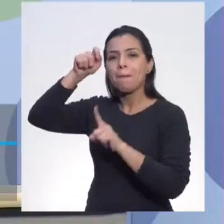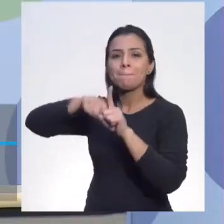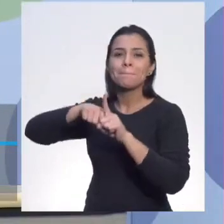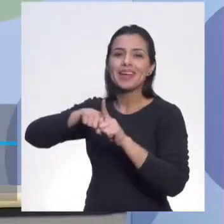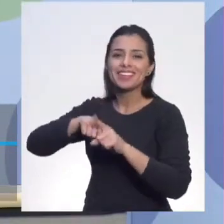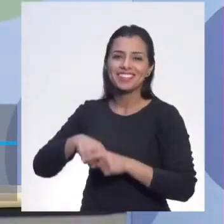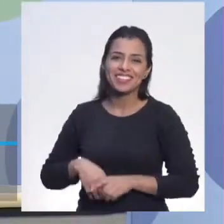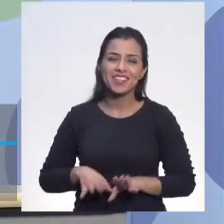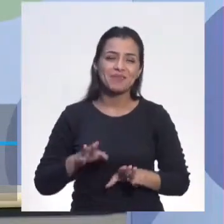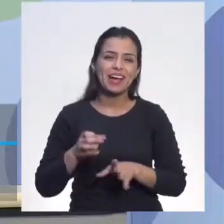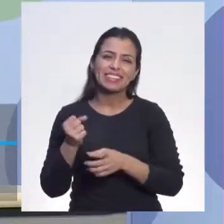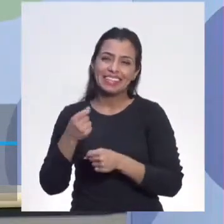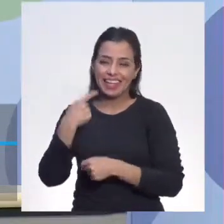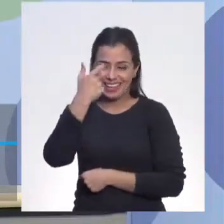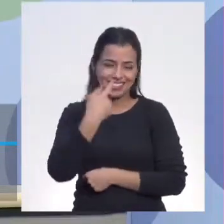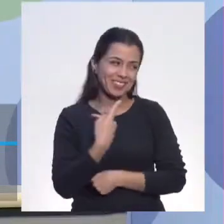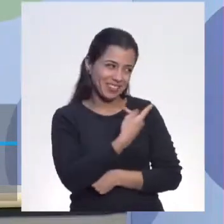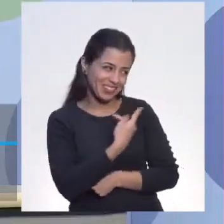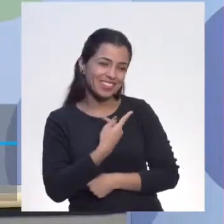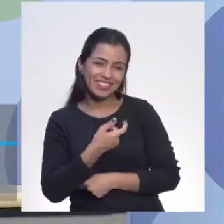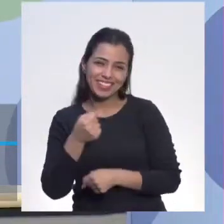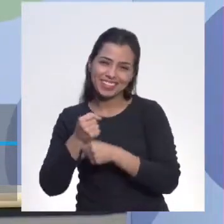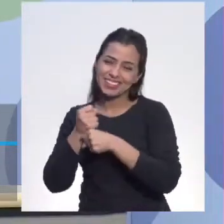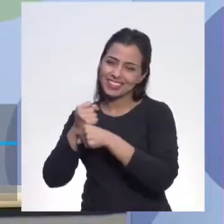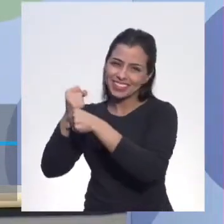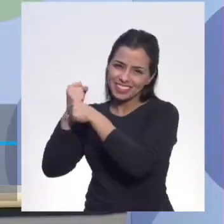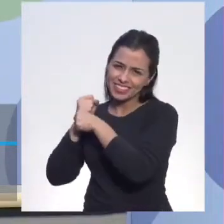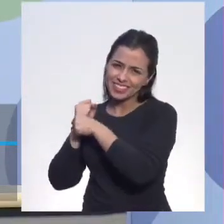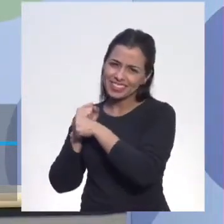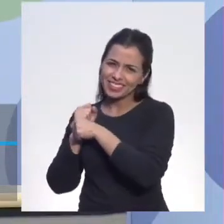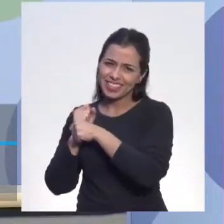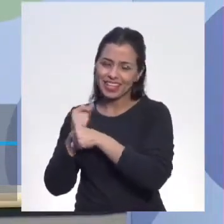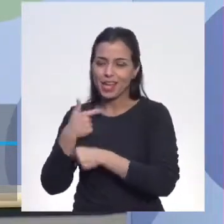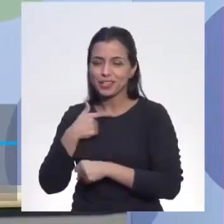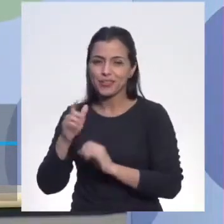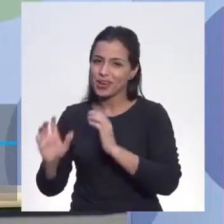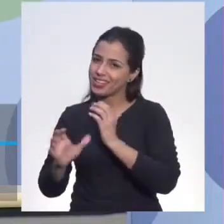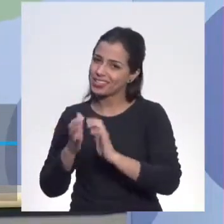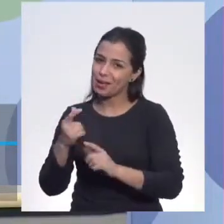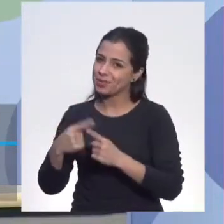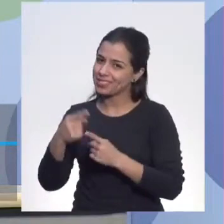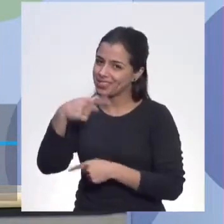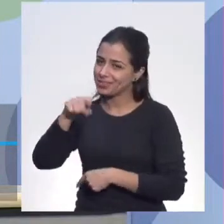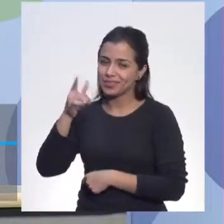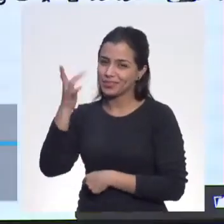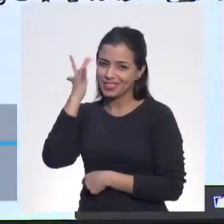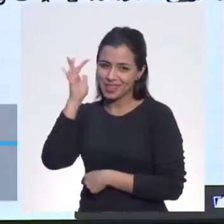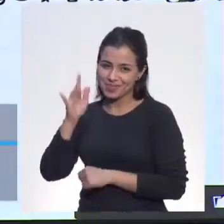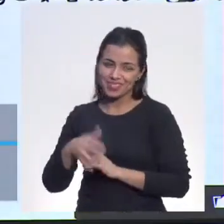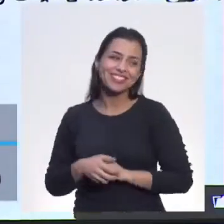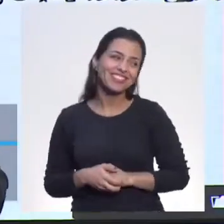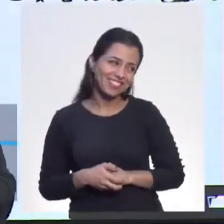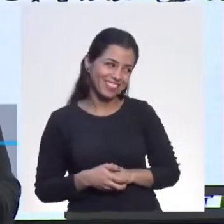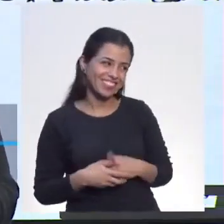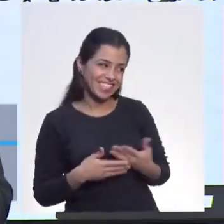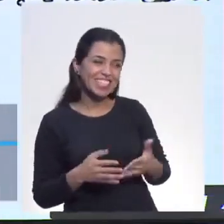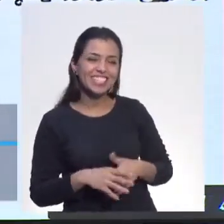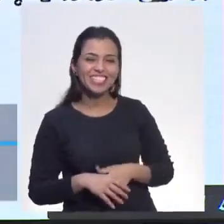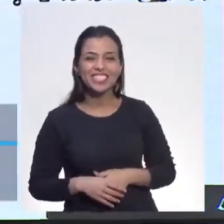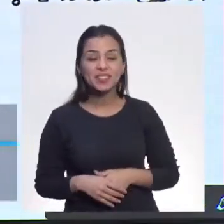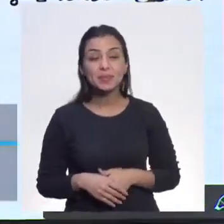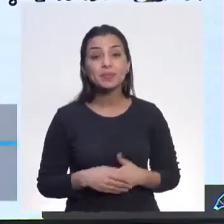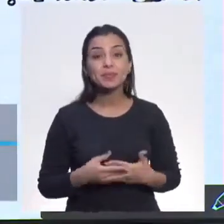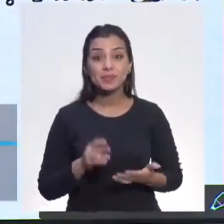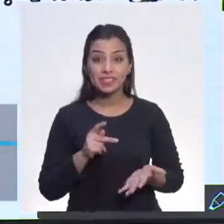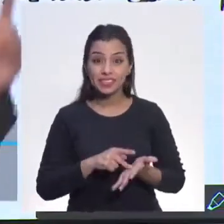gente é mais antiga, né, professora? As musiquinhas é bem da nossa época. Eu não vou nem cantar que vocês não vão saber. Pois é, né? Tá? E